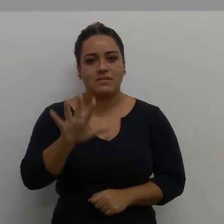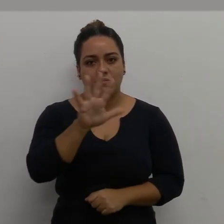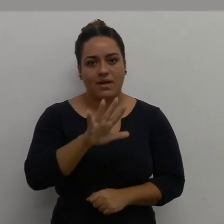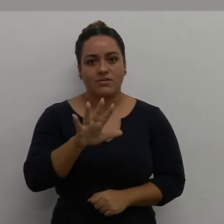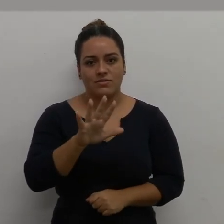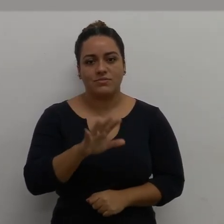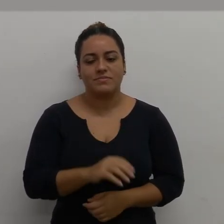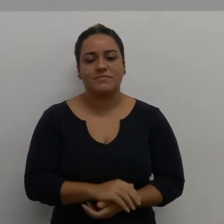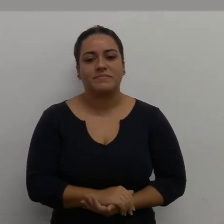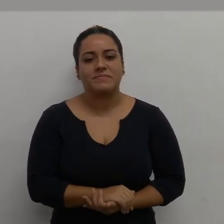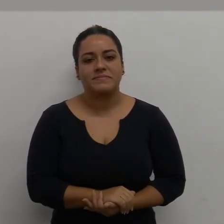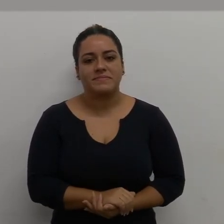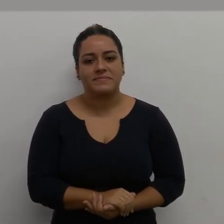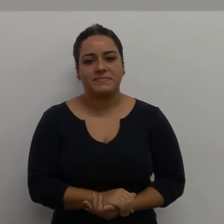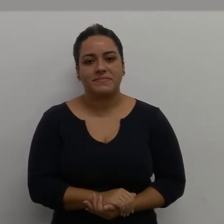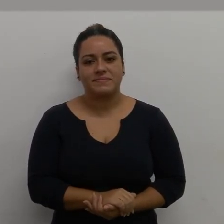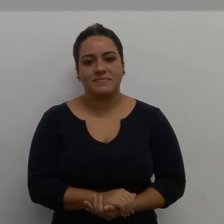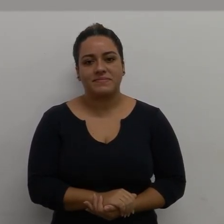maior espaço da tela,